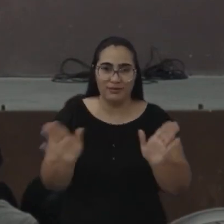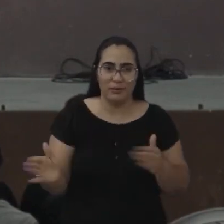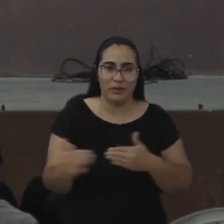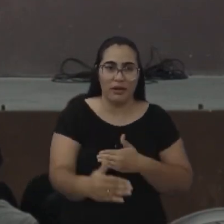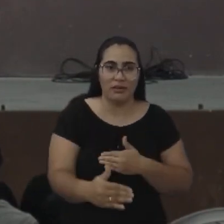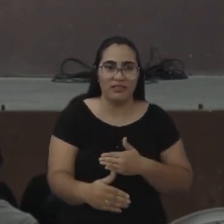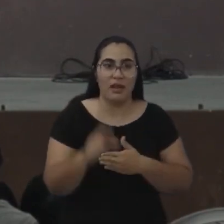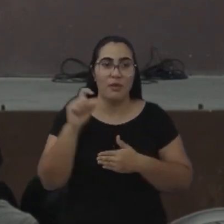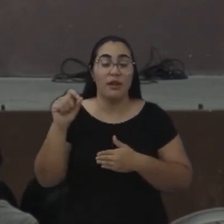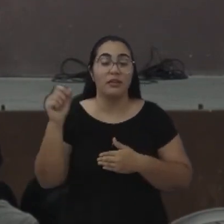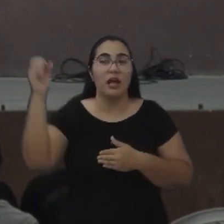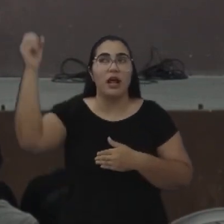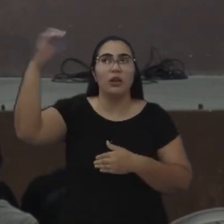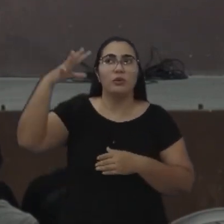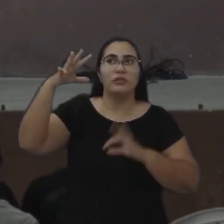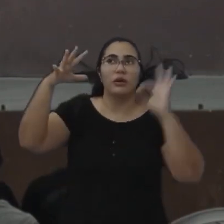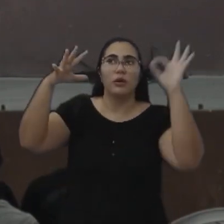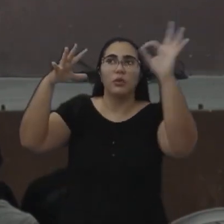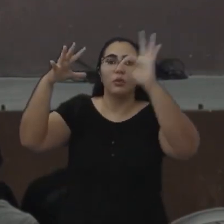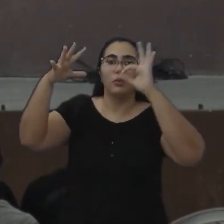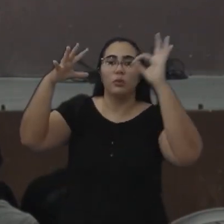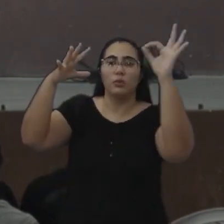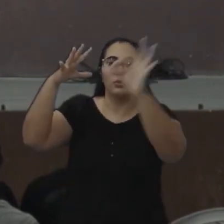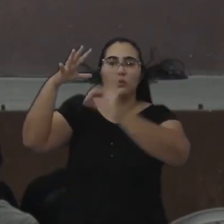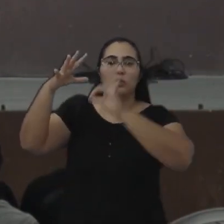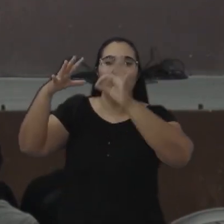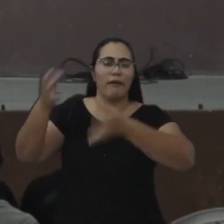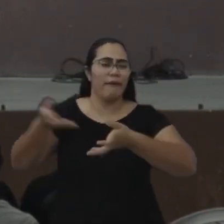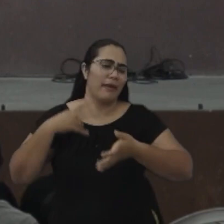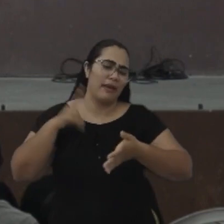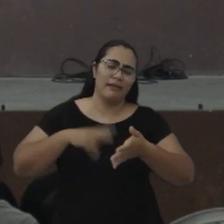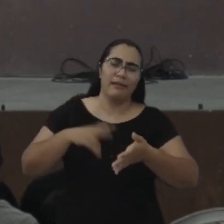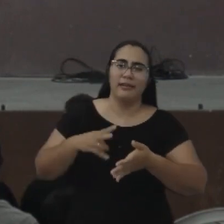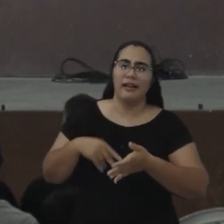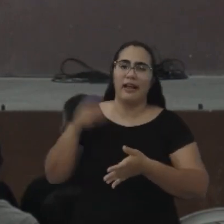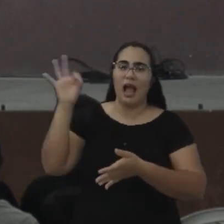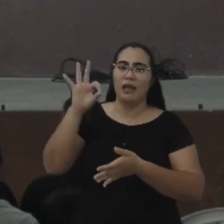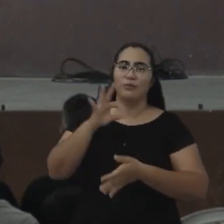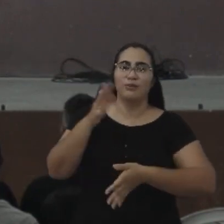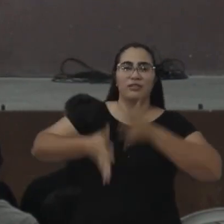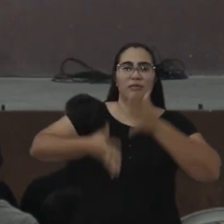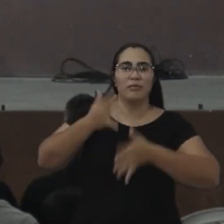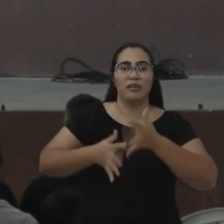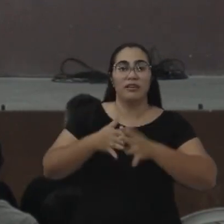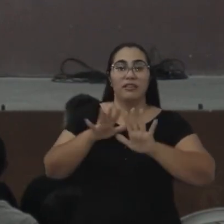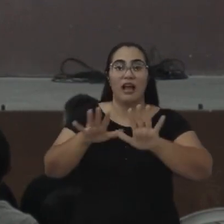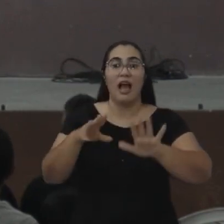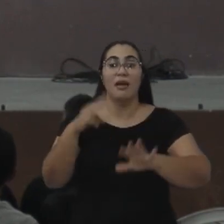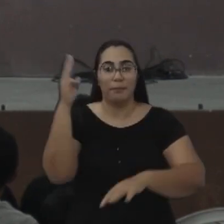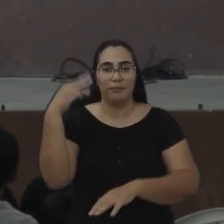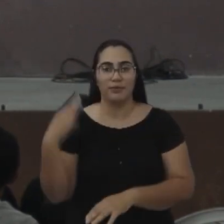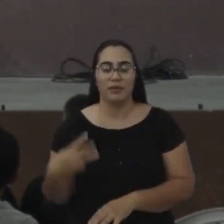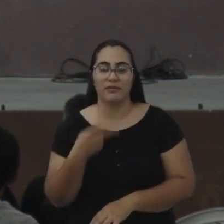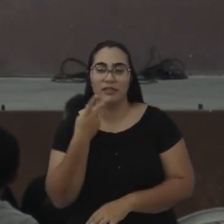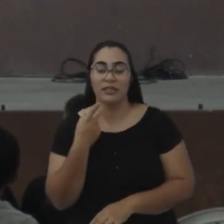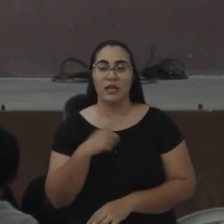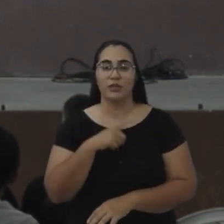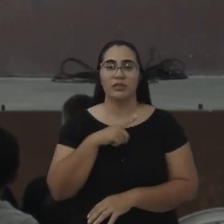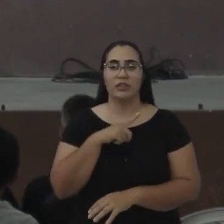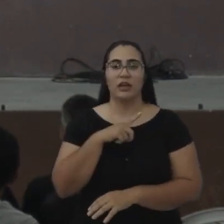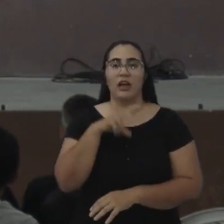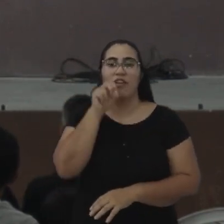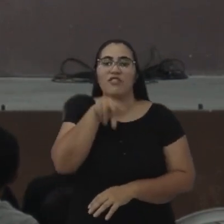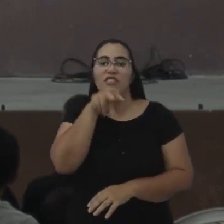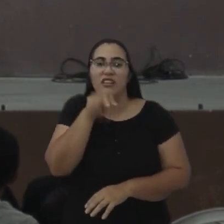luminária. E eu digo, rapaz, eu quero ler, tu fica me atrapalhando, mosca. Aí Michele diz, vamos fazer o seguinte, aí eu tinha um veneno, que eu estava